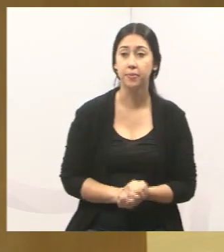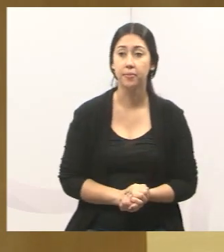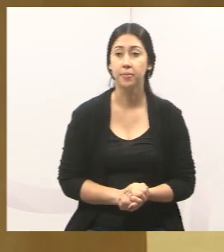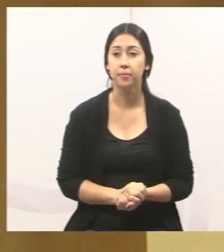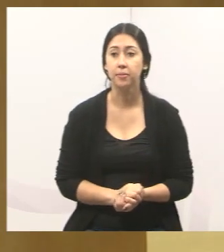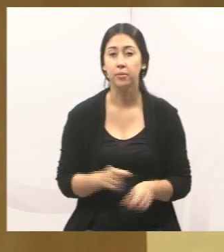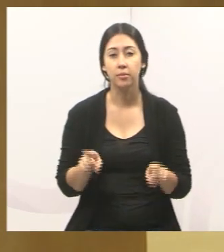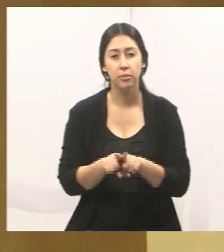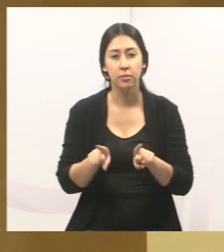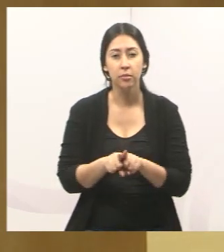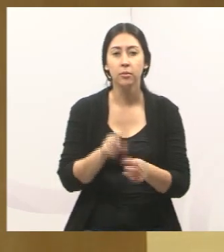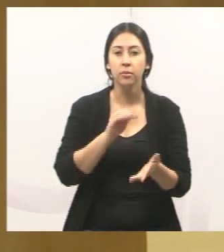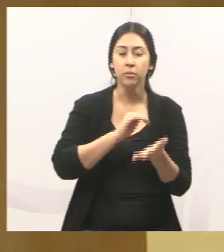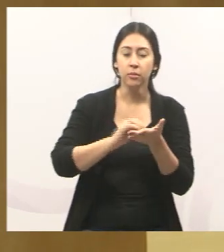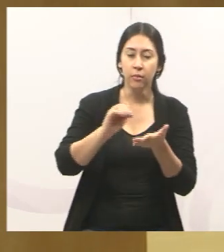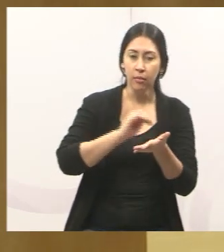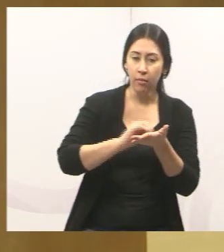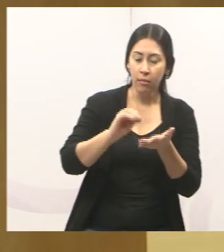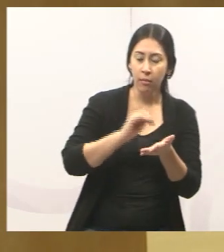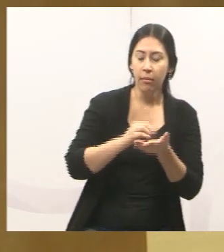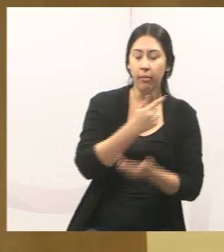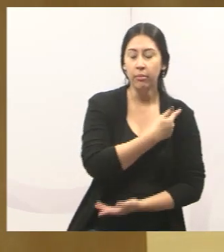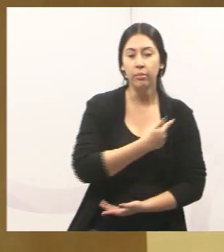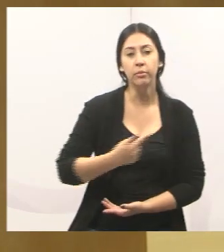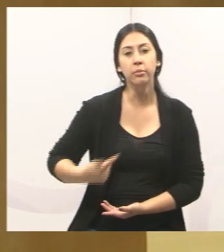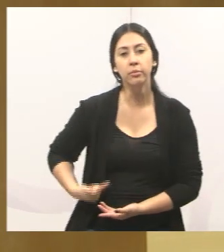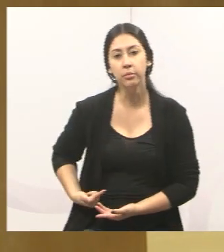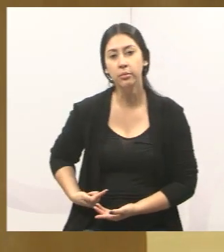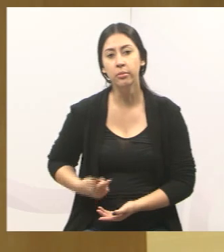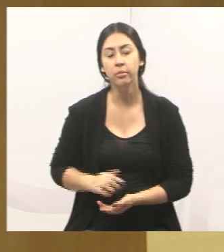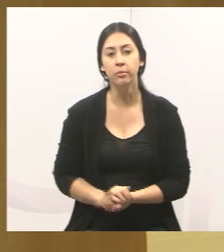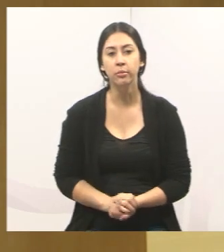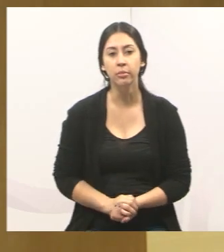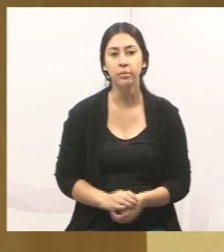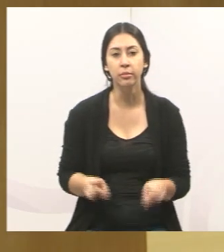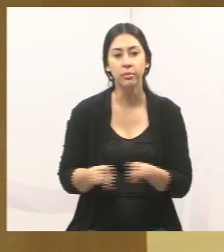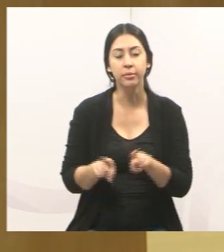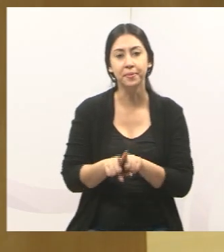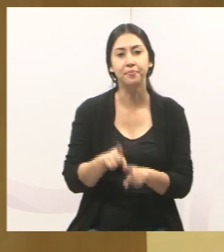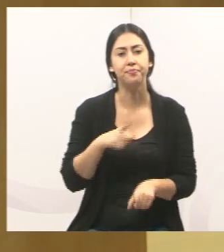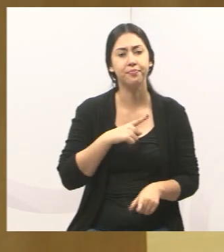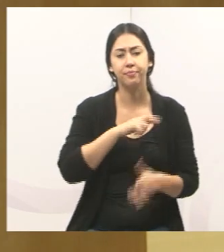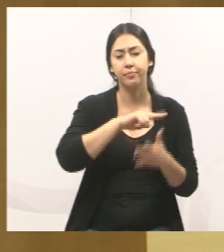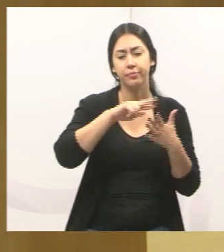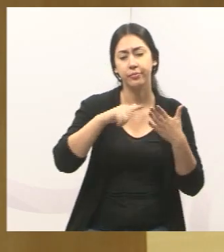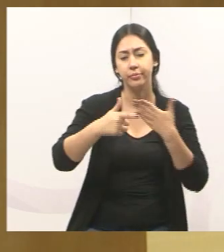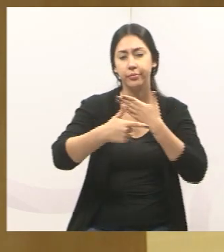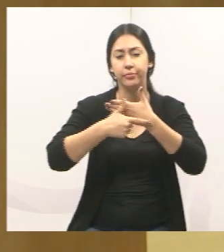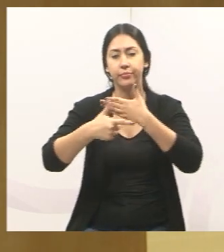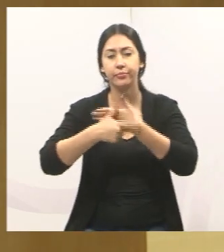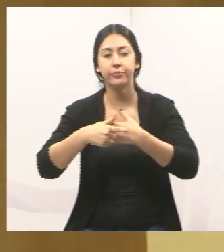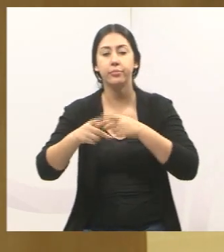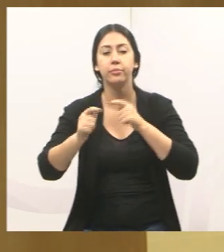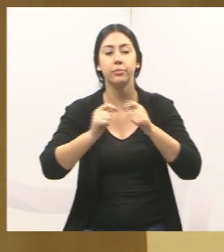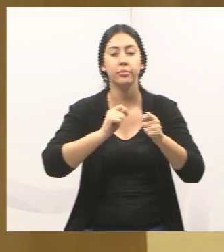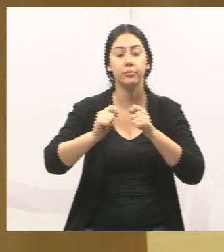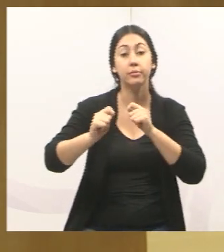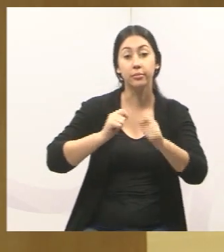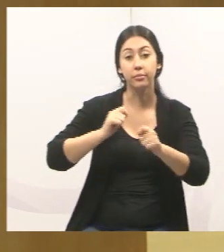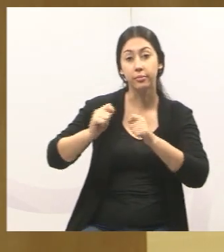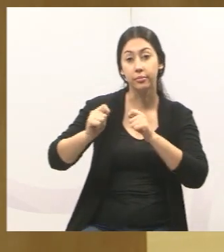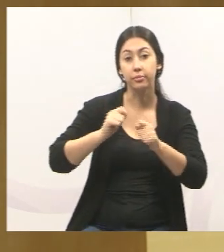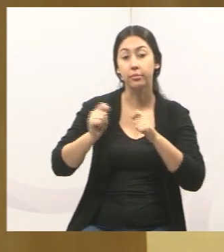era foi secretário do governo, teve várias funções administrativas com